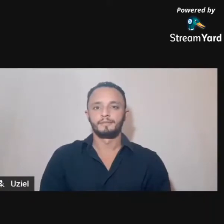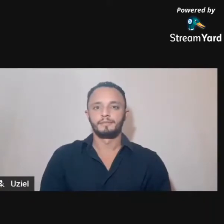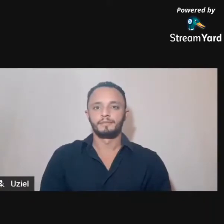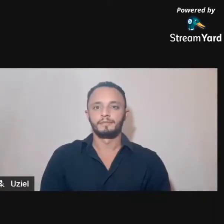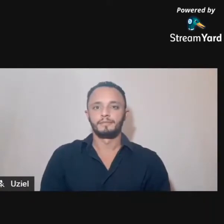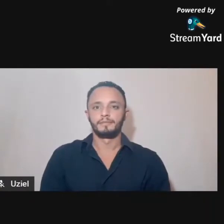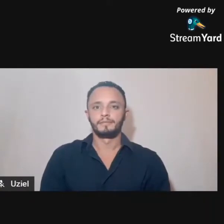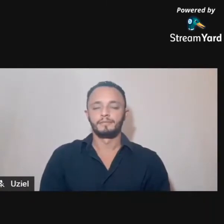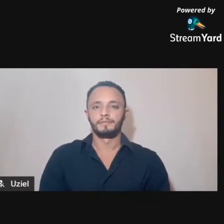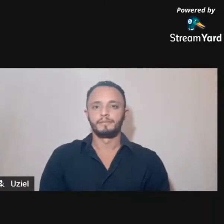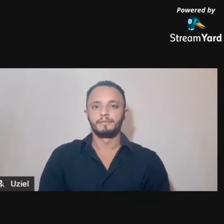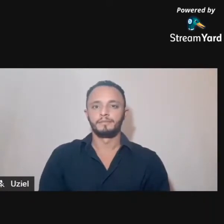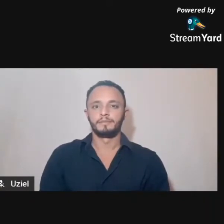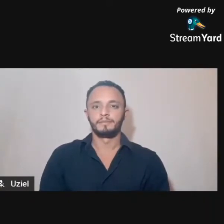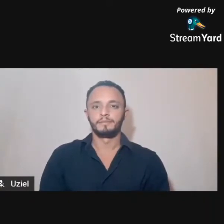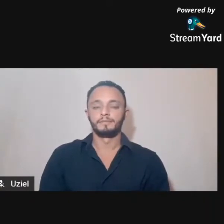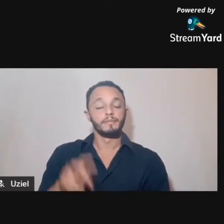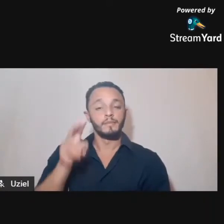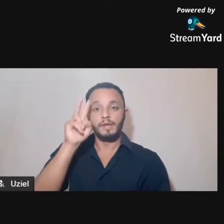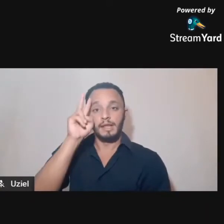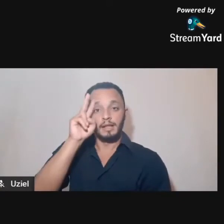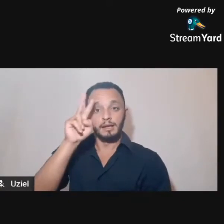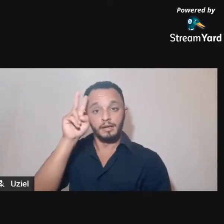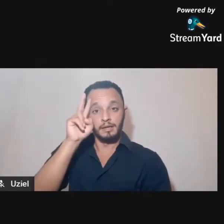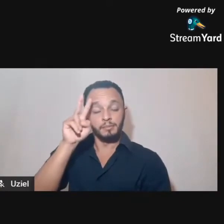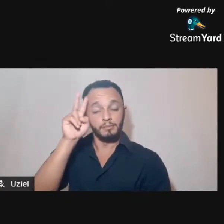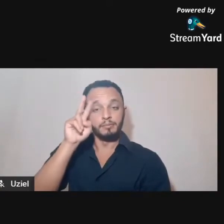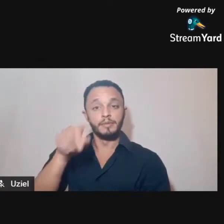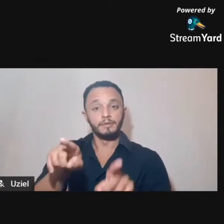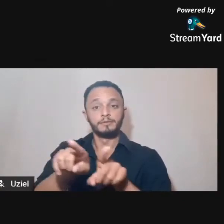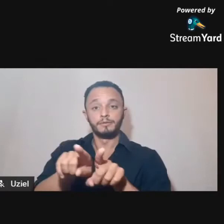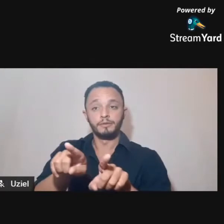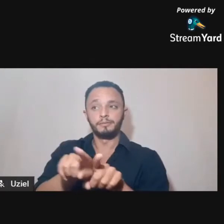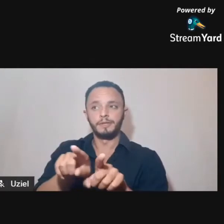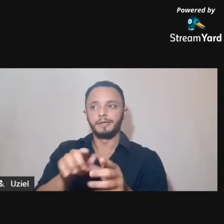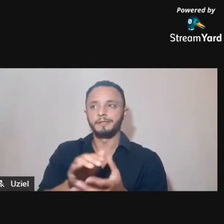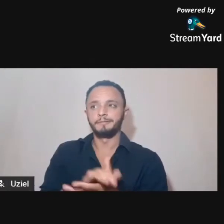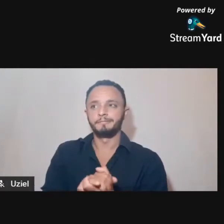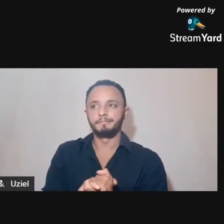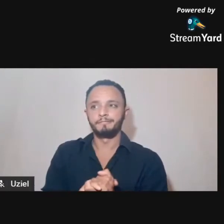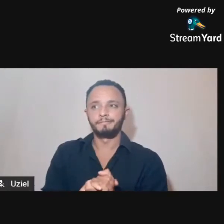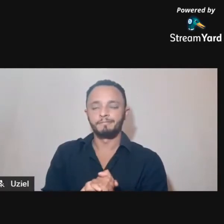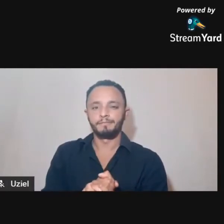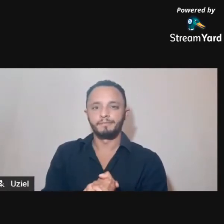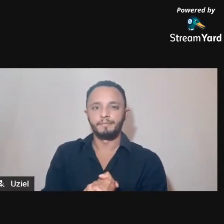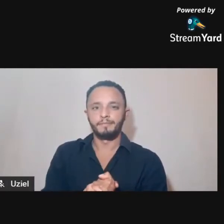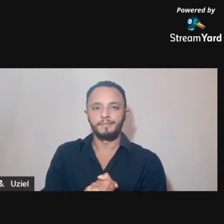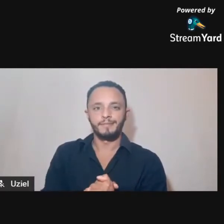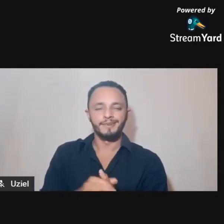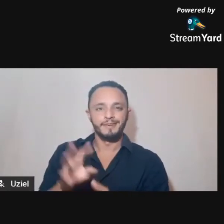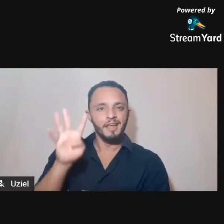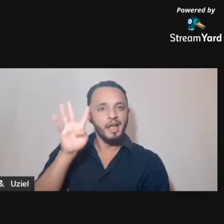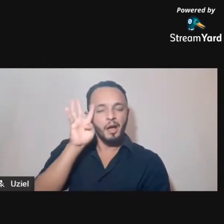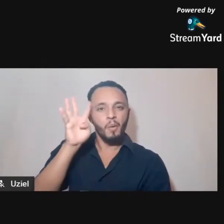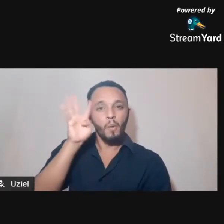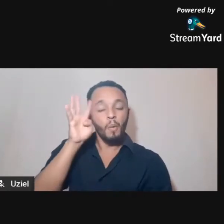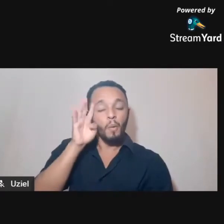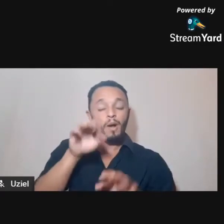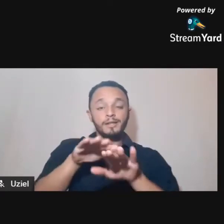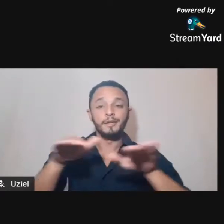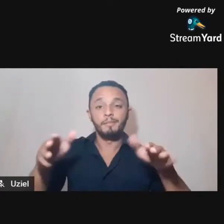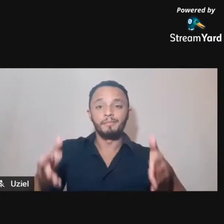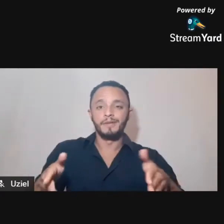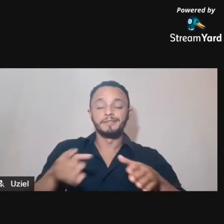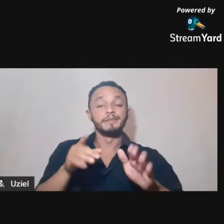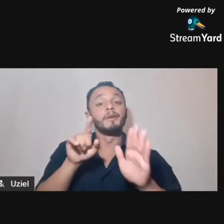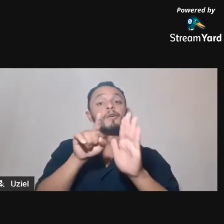Vamos aguardar. Lembrando, turma, mais uma vez, que essa é a quarta mesa do nosso webinário, Conversa sobre